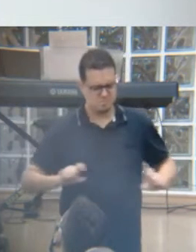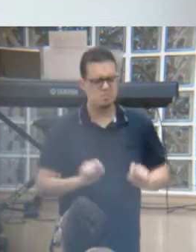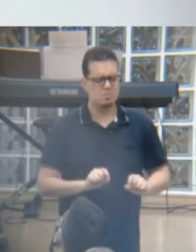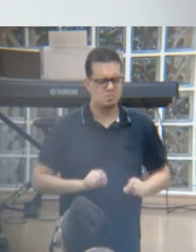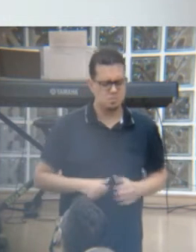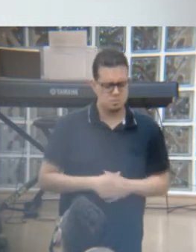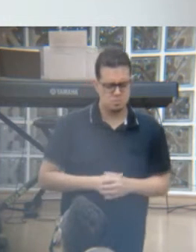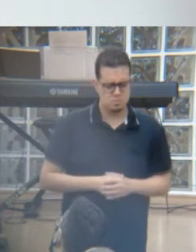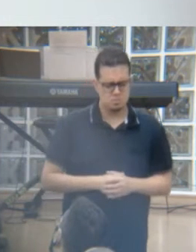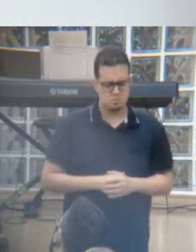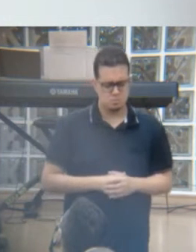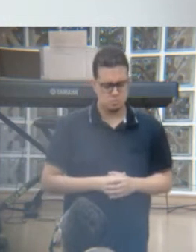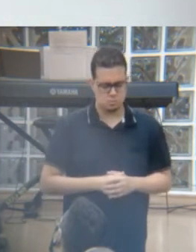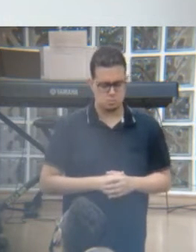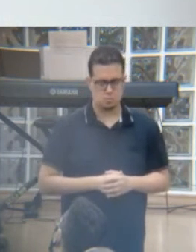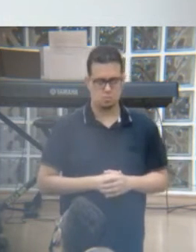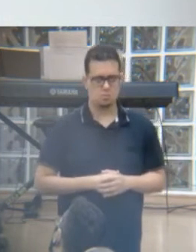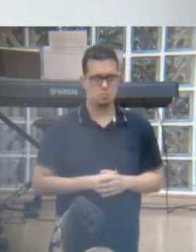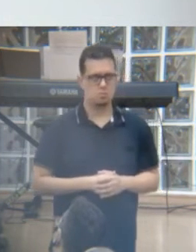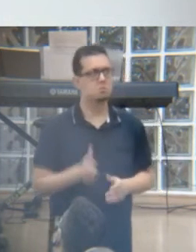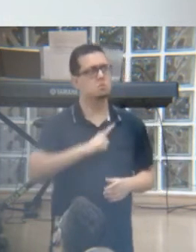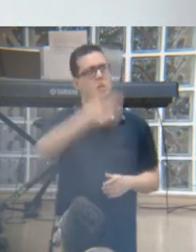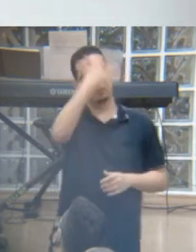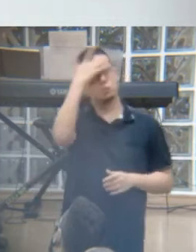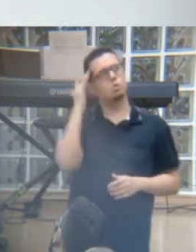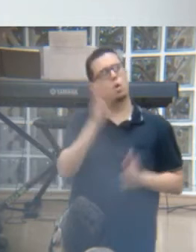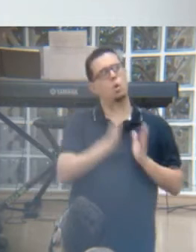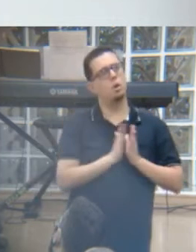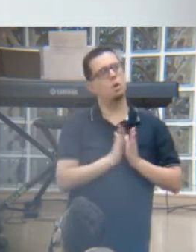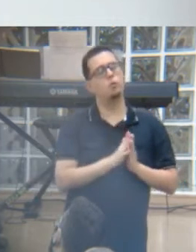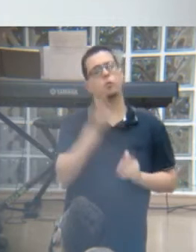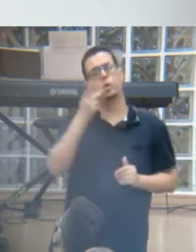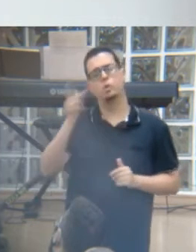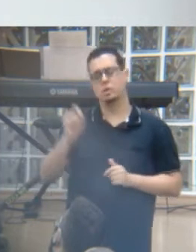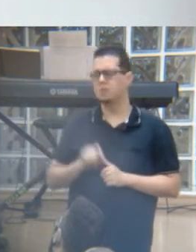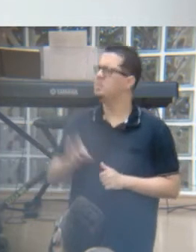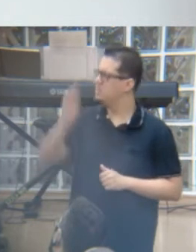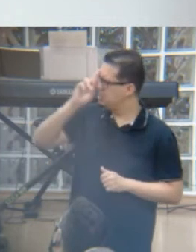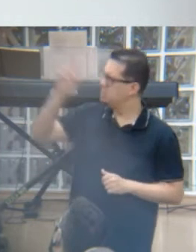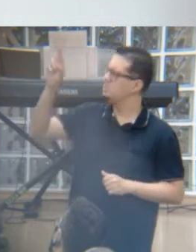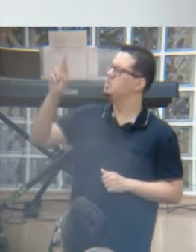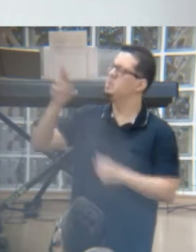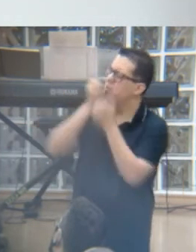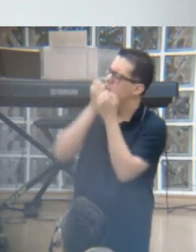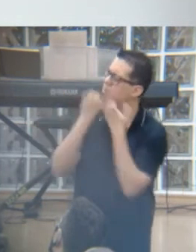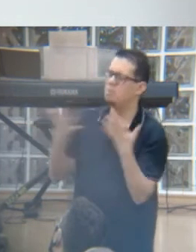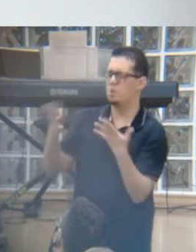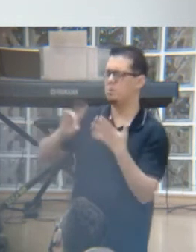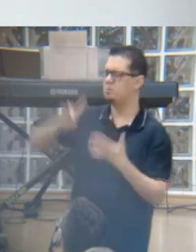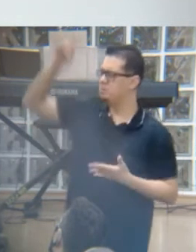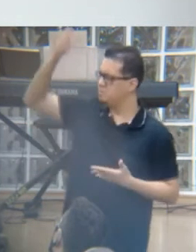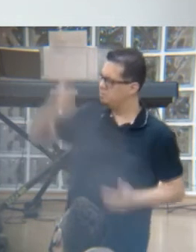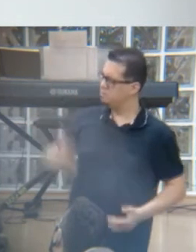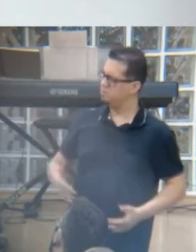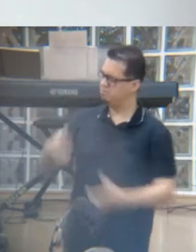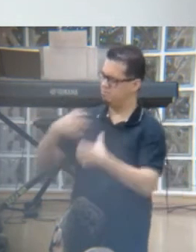Alguém orando hoje, não me lembro quem foi, disse assim, o Senhor é tão bom sentir a tua presença. Mas que não seja só